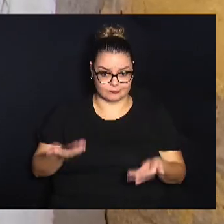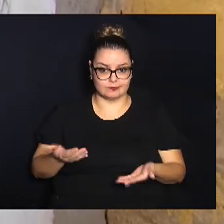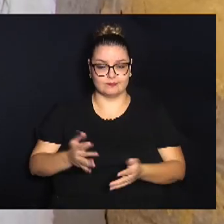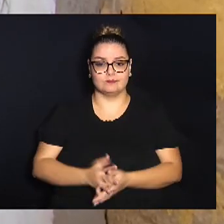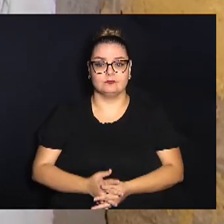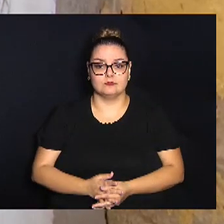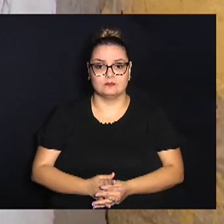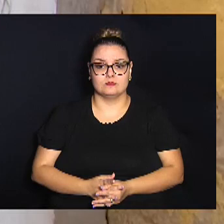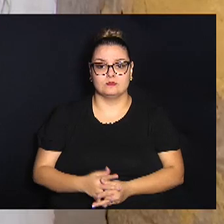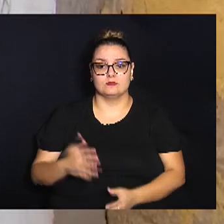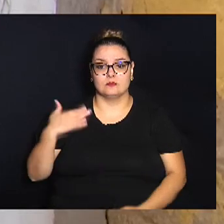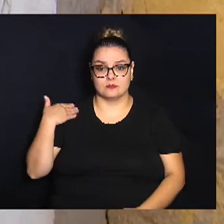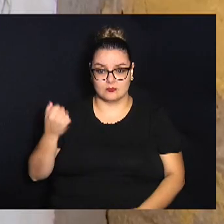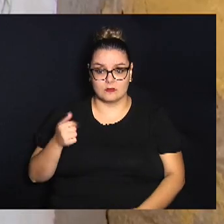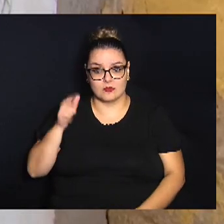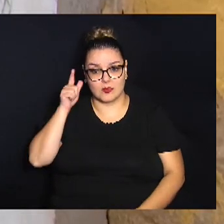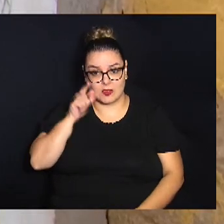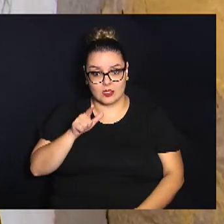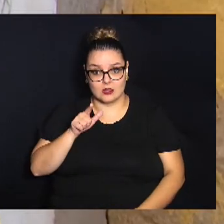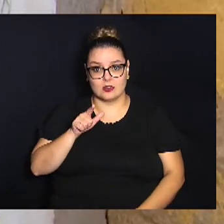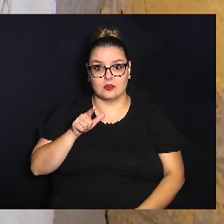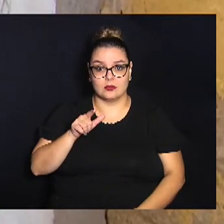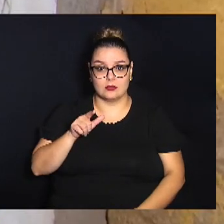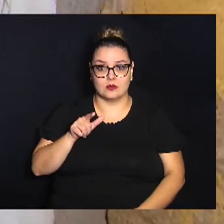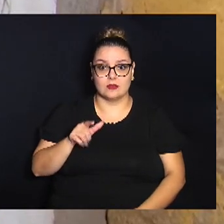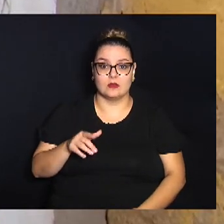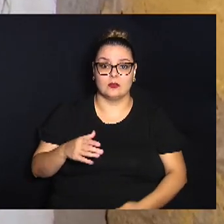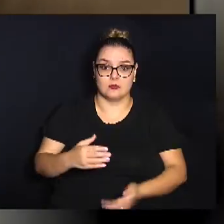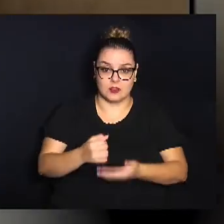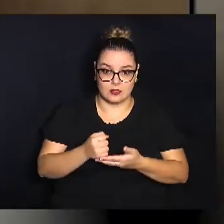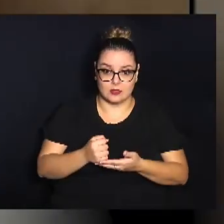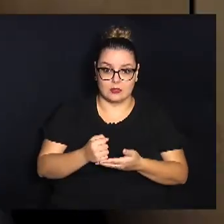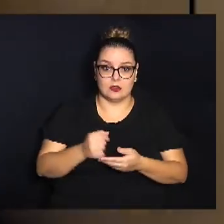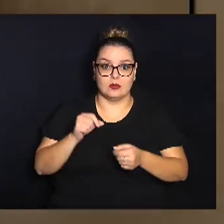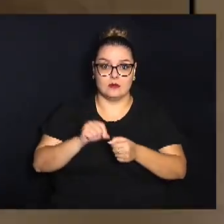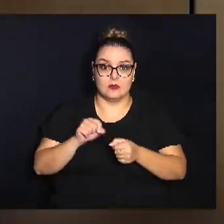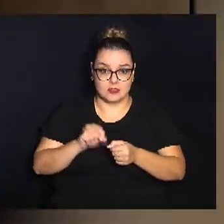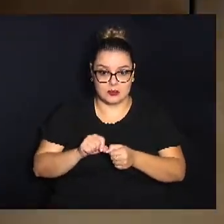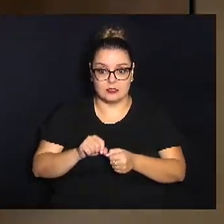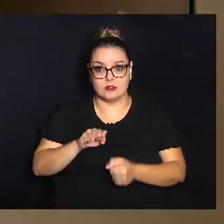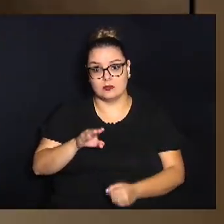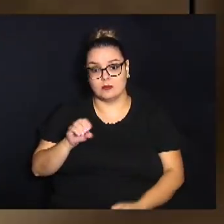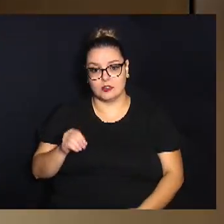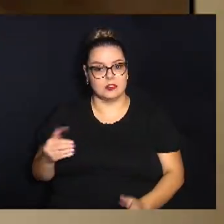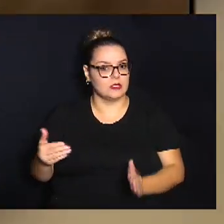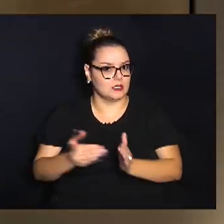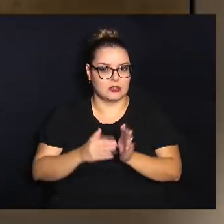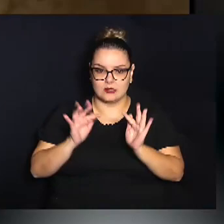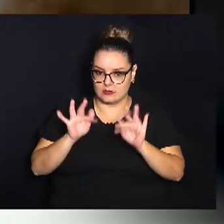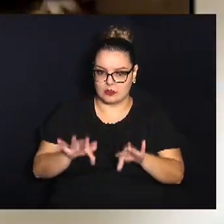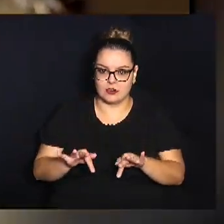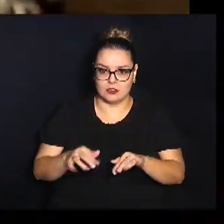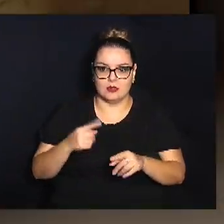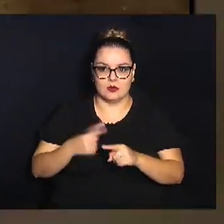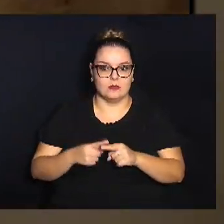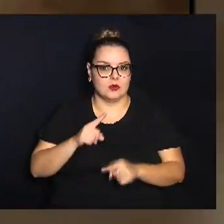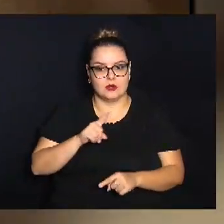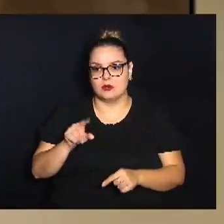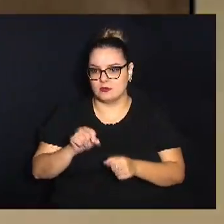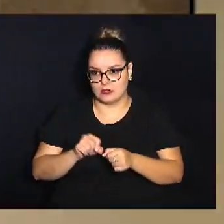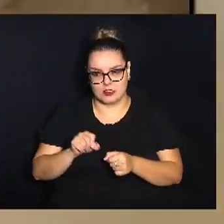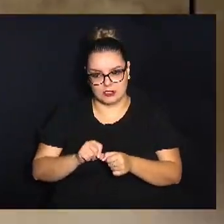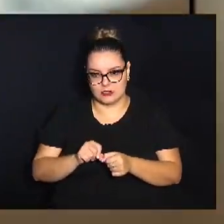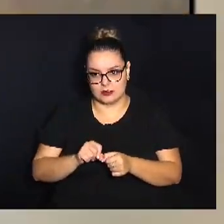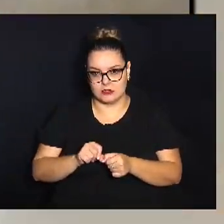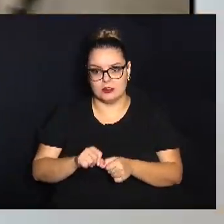Eles me chamaram para ver se eu conseguia pegar e fizeram um BO. A gente tem que ir até o fim, porque isso não se faz.